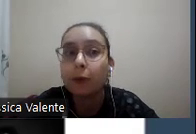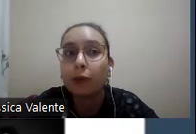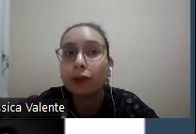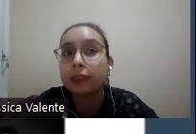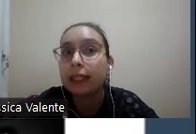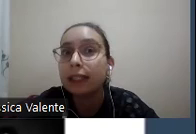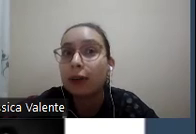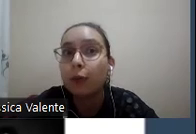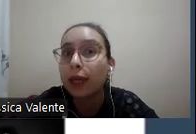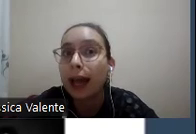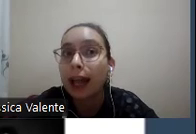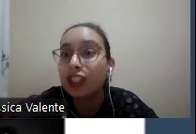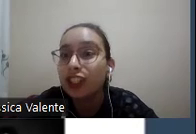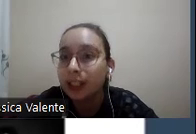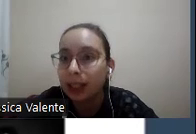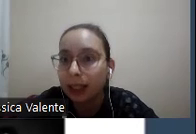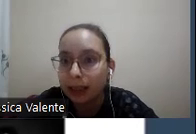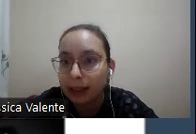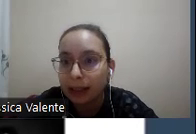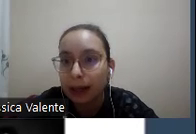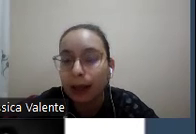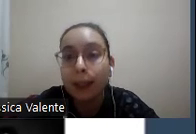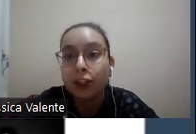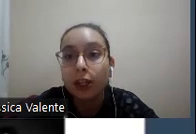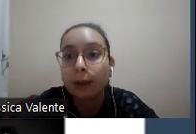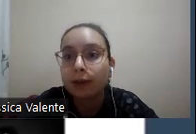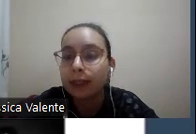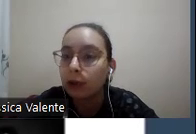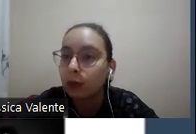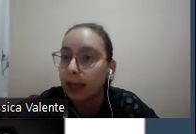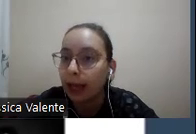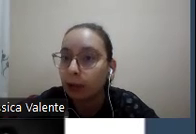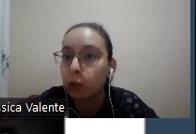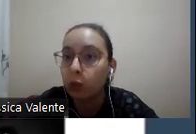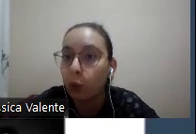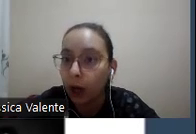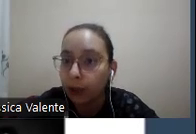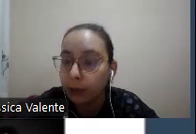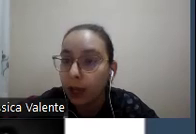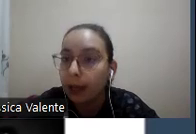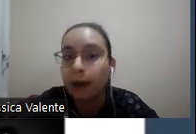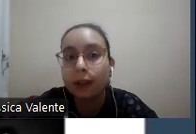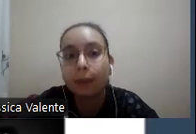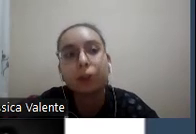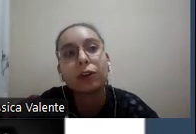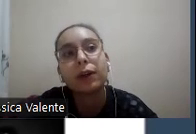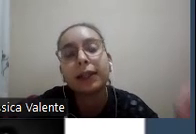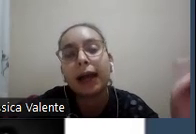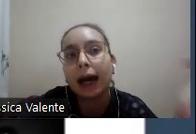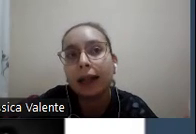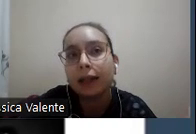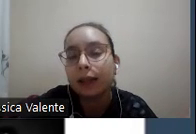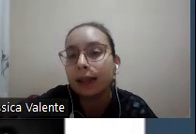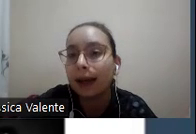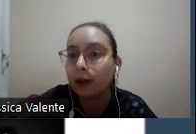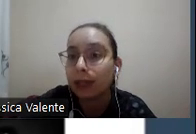para conseguir se comunicar à distância. Imagina, dá para você se comunicar do ônibus e a outra pessoa